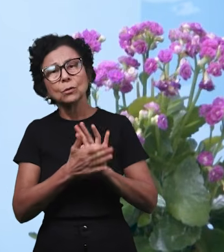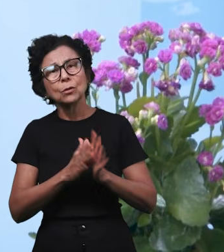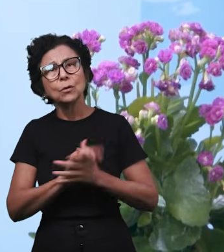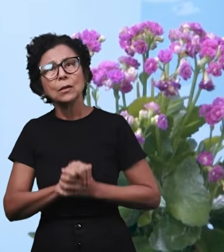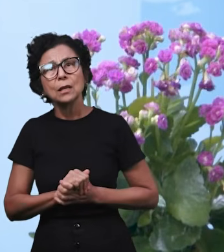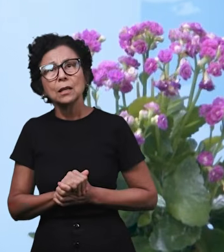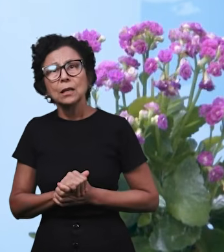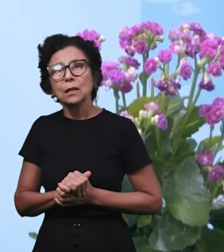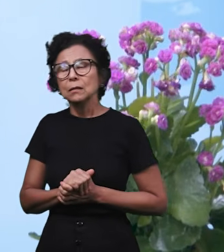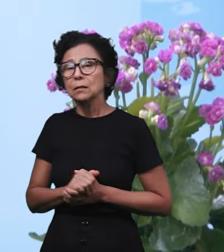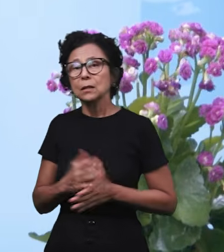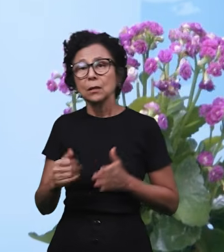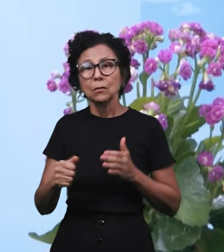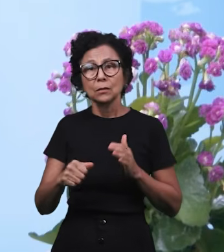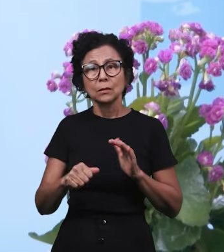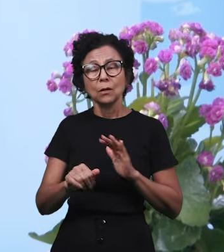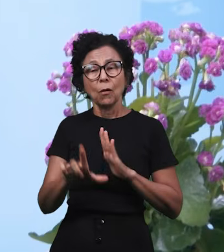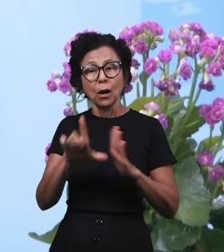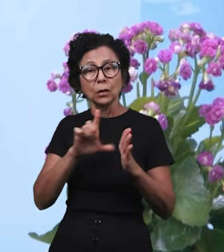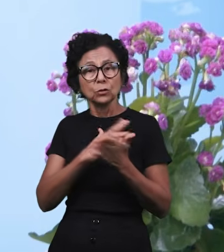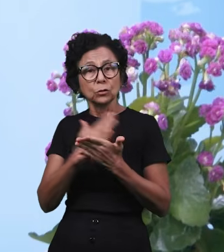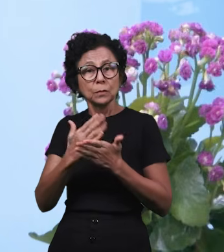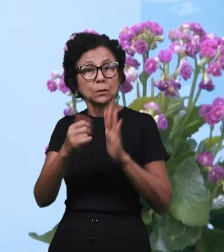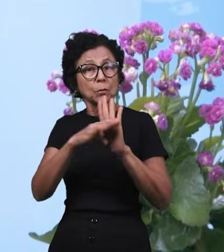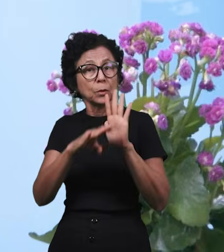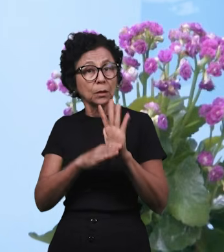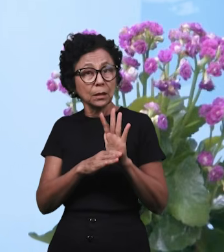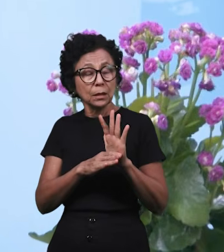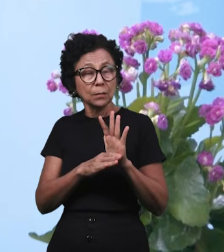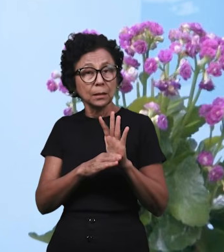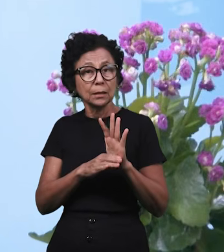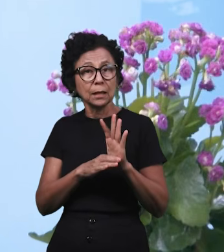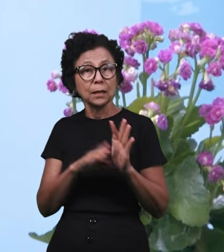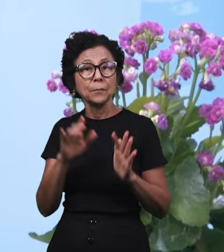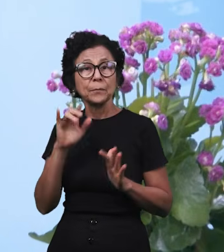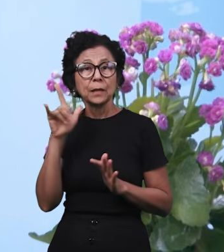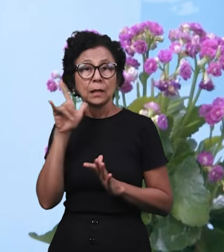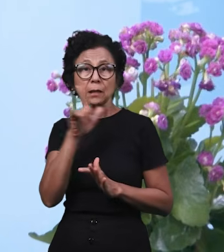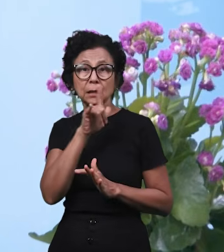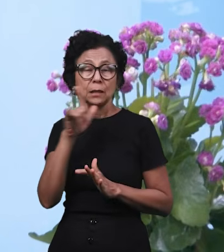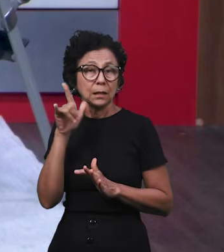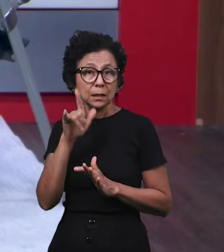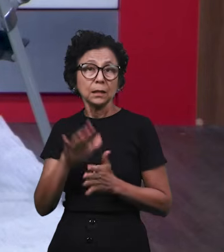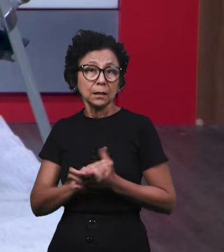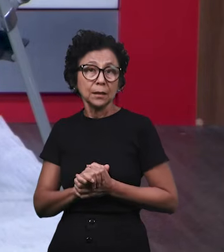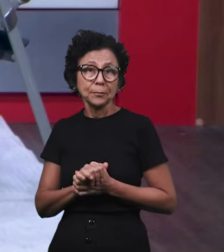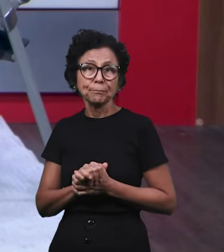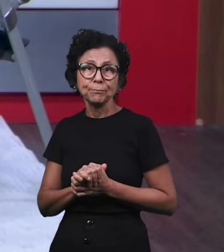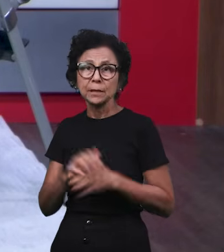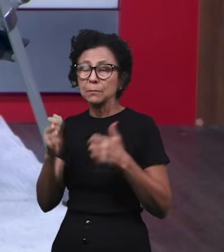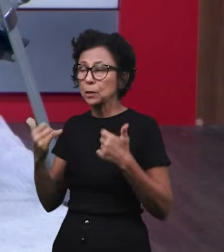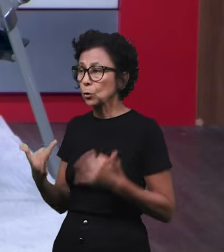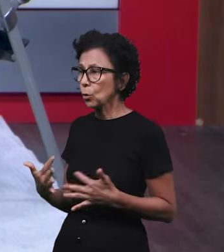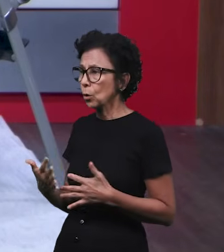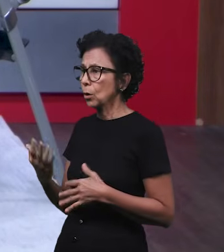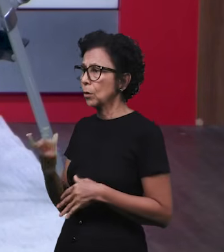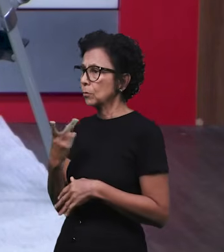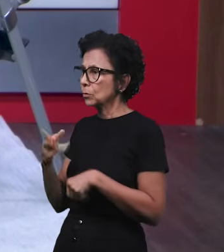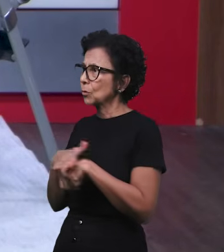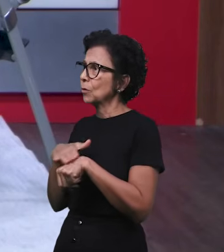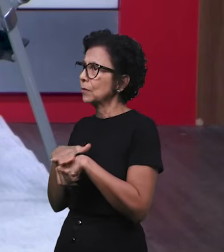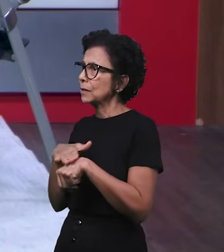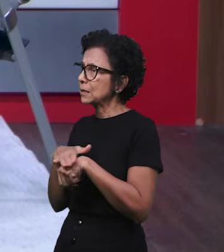isso com a gente antes de começar o programa. Foi. Ela estava gravando, veio conversar com a gente, que a gente estava estudando, né? Sim. E a gente falou, nossa, olha